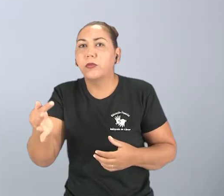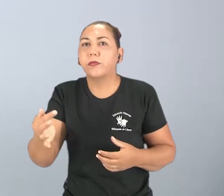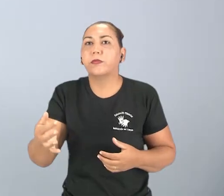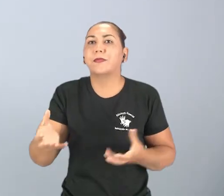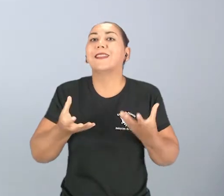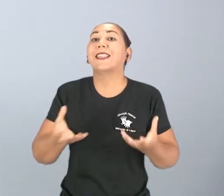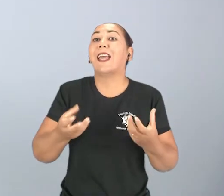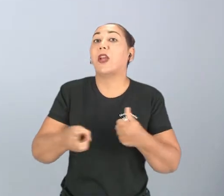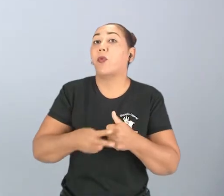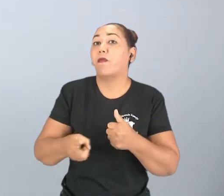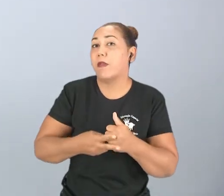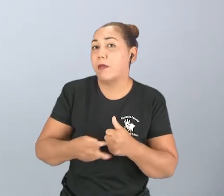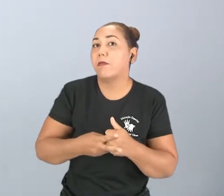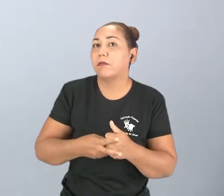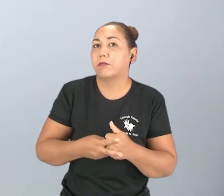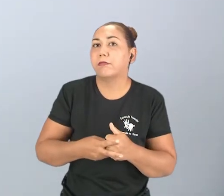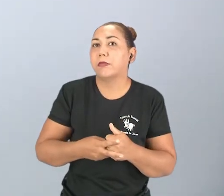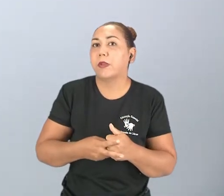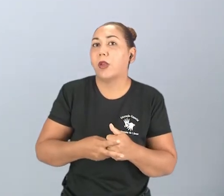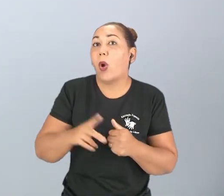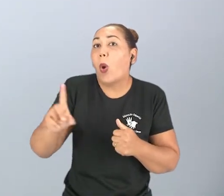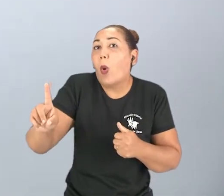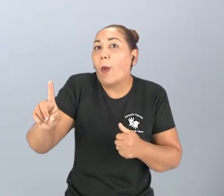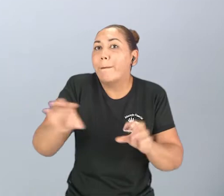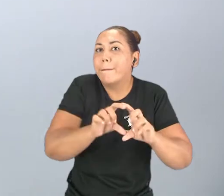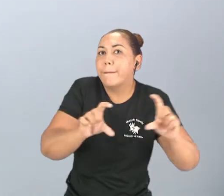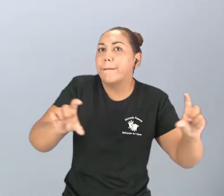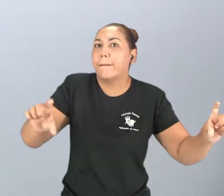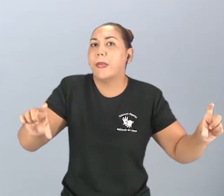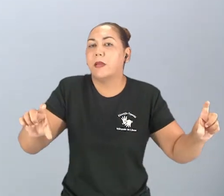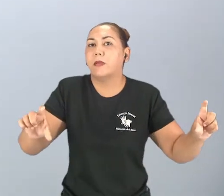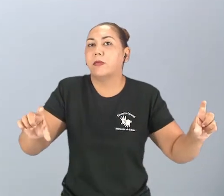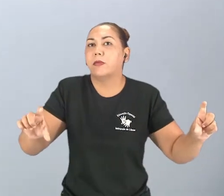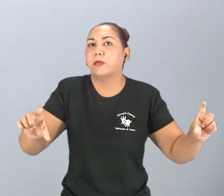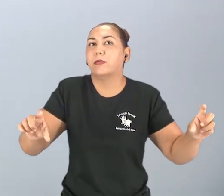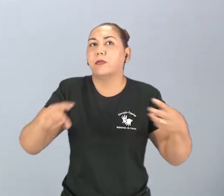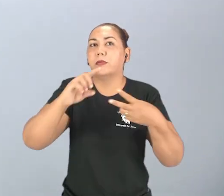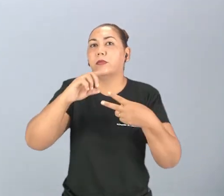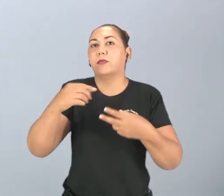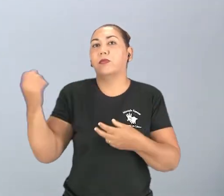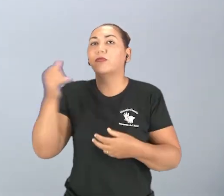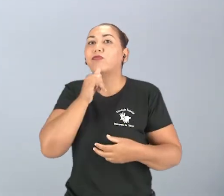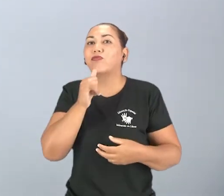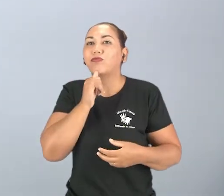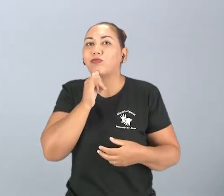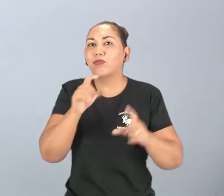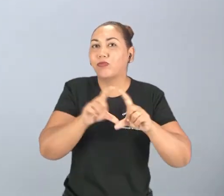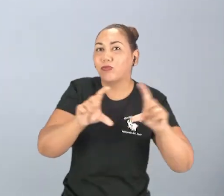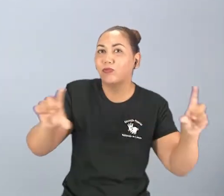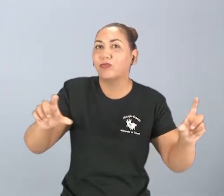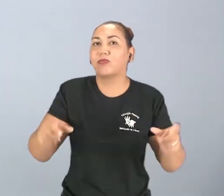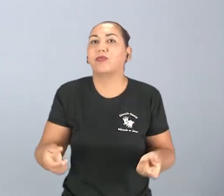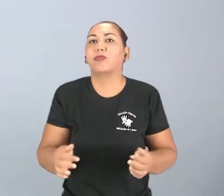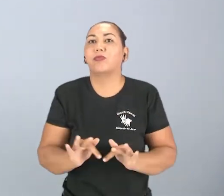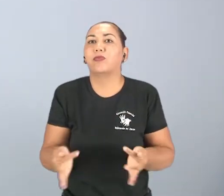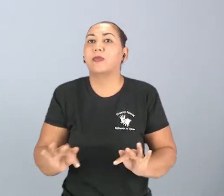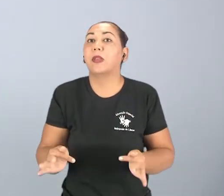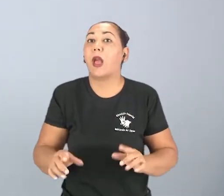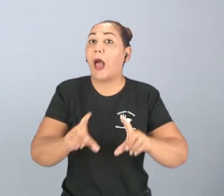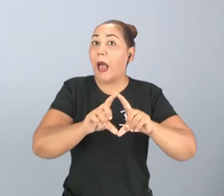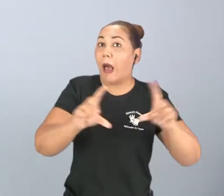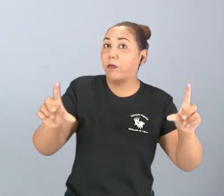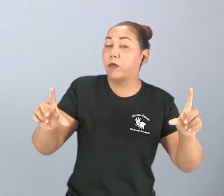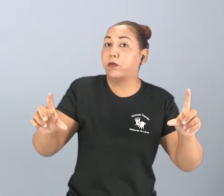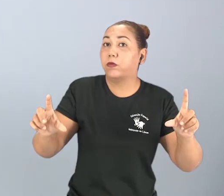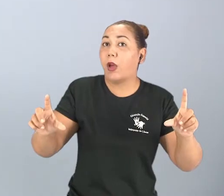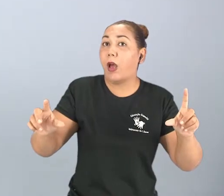ele. Então, um período. Nos 3 exemplos temos períodos simples. Também há o período composto, não é aquele do